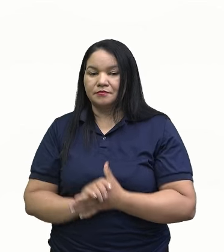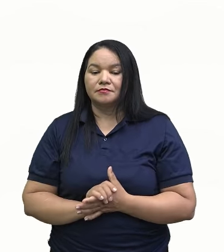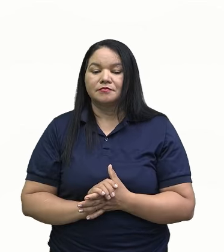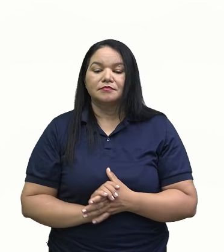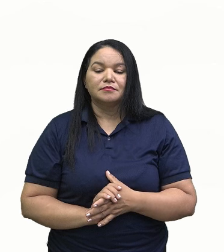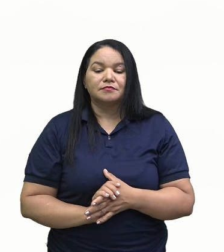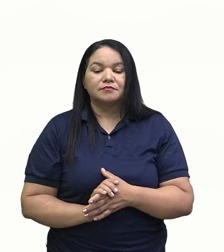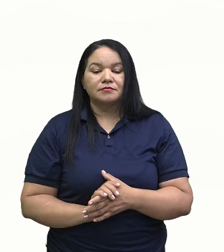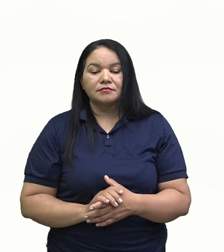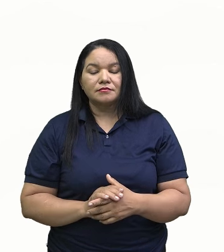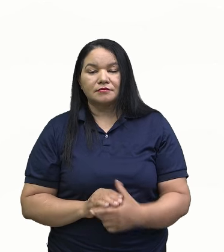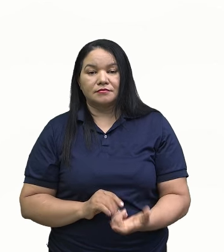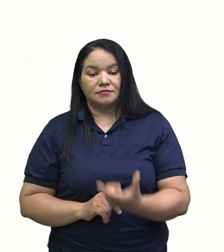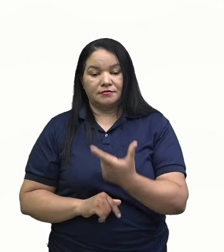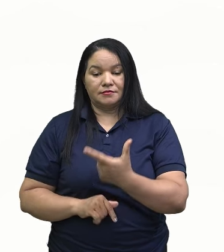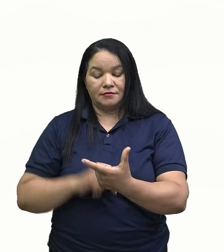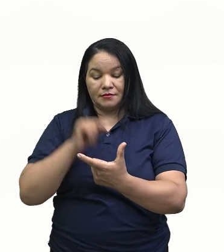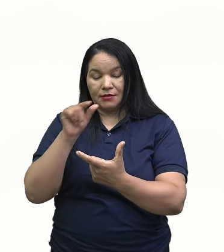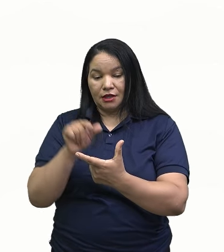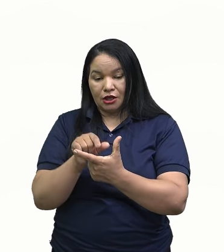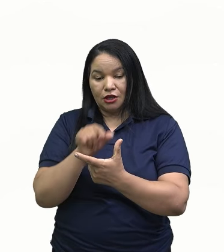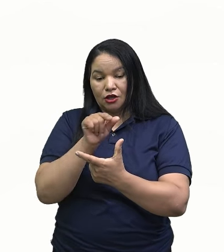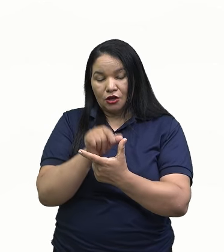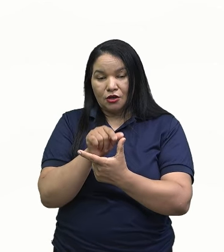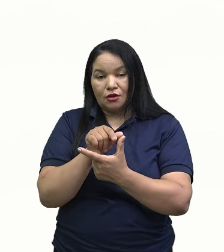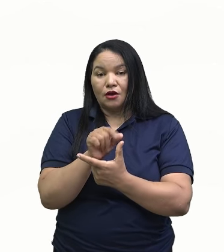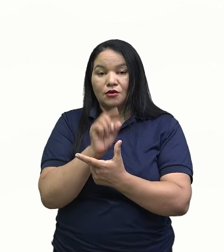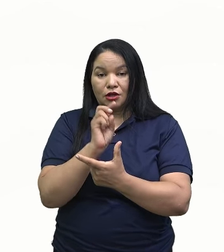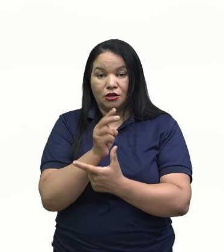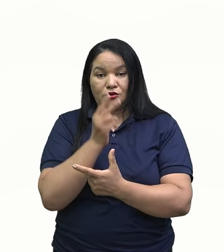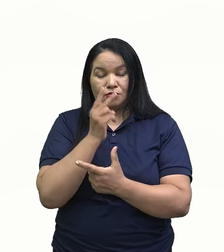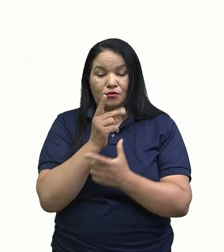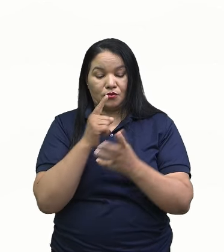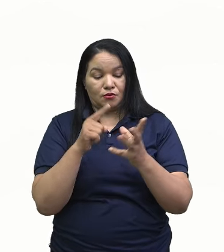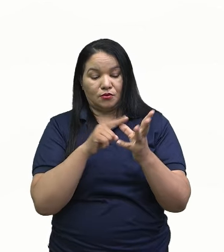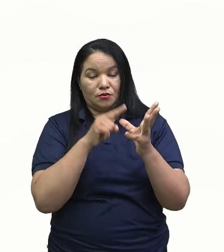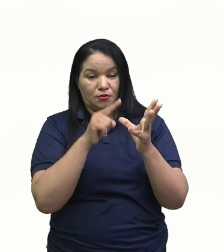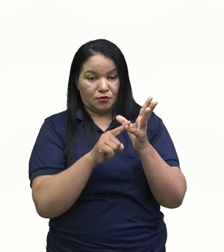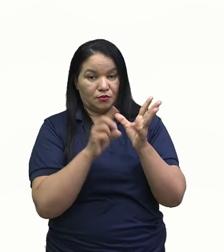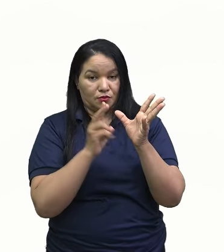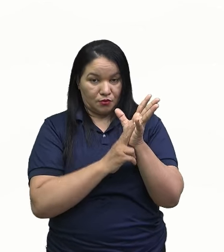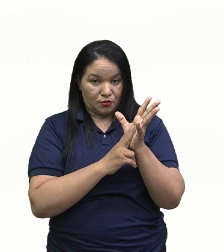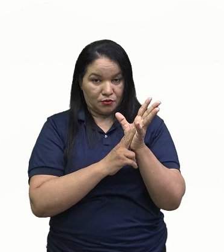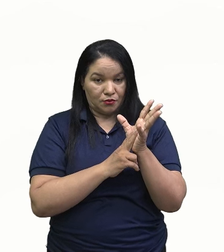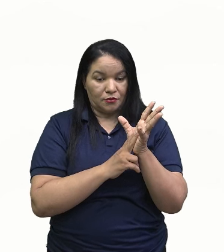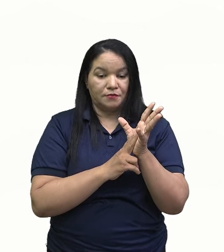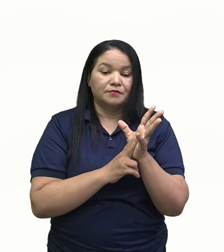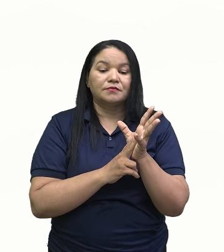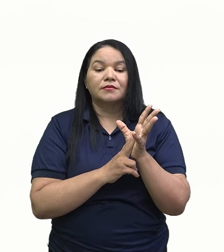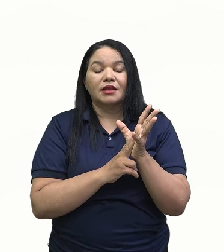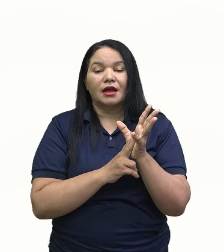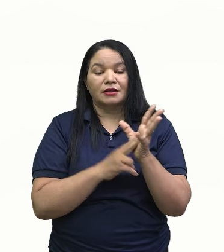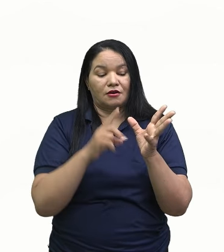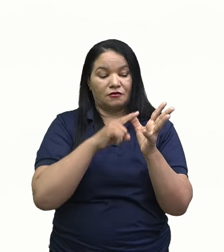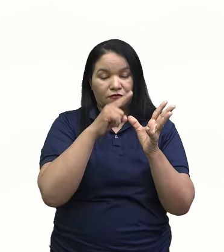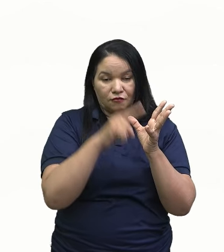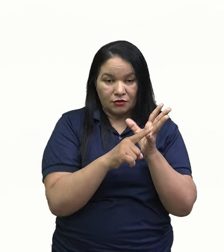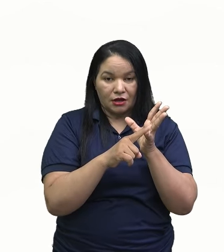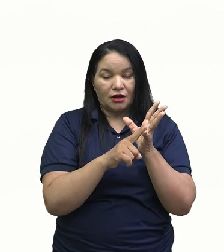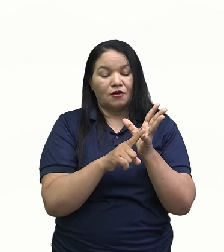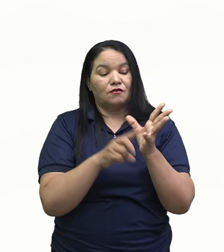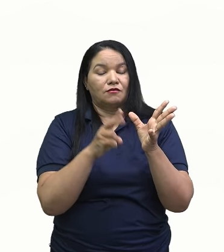Esse U vem depois de um ditongo, né? Ditongo é quando eu tenho o encontro de uma semivogal e de uma vogal. O